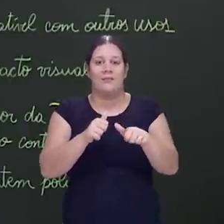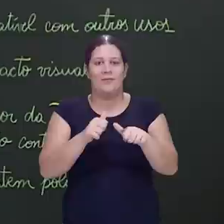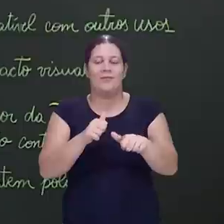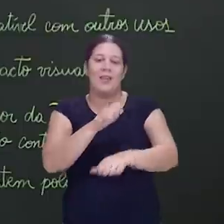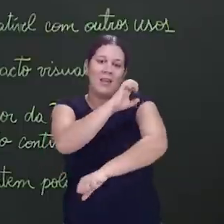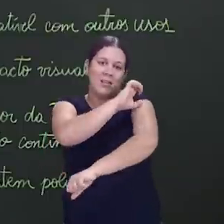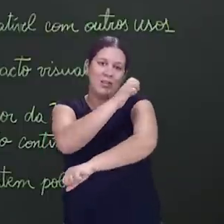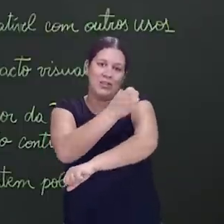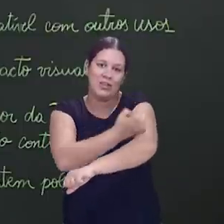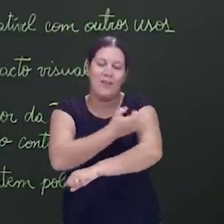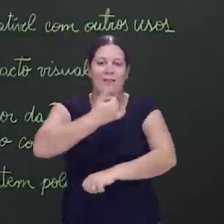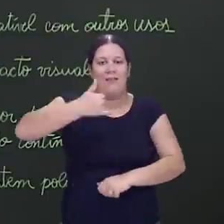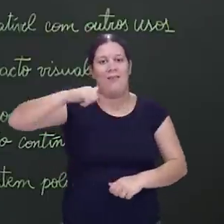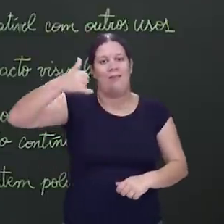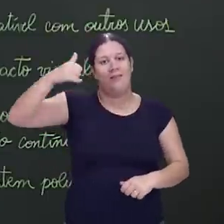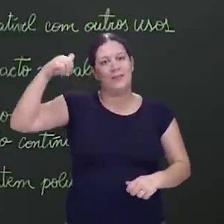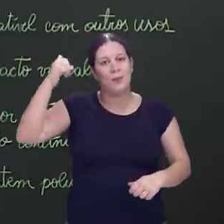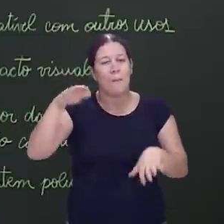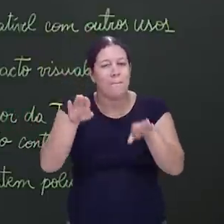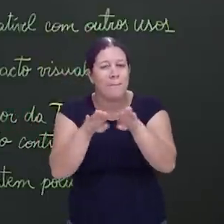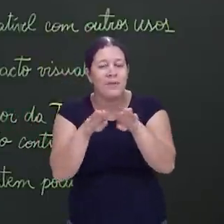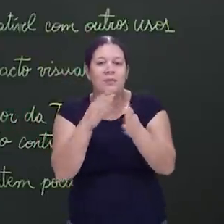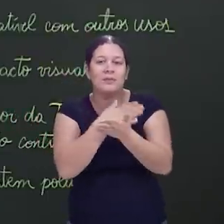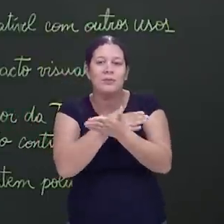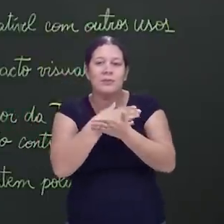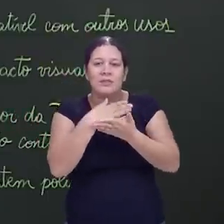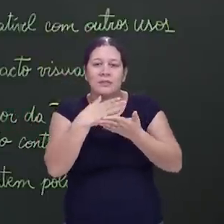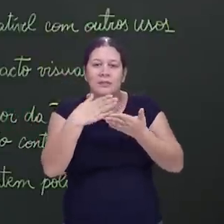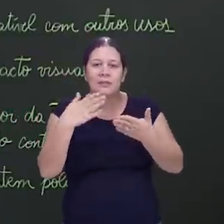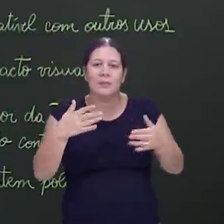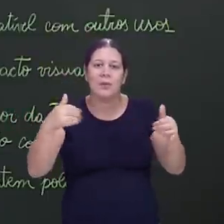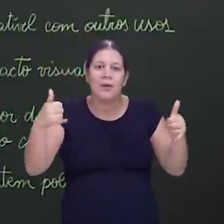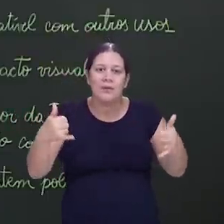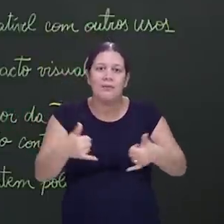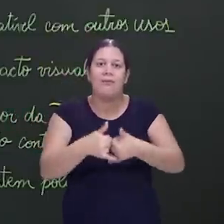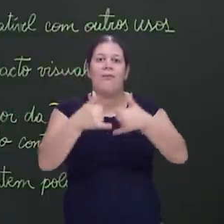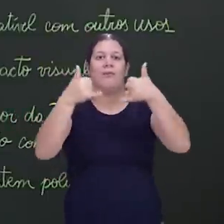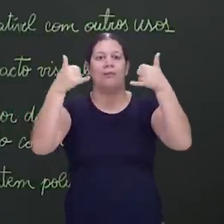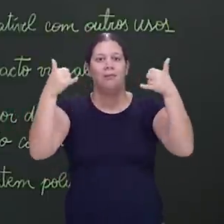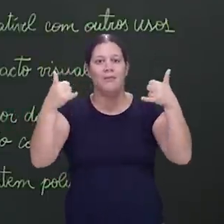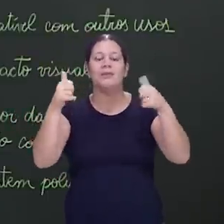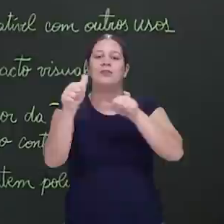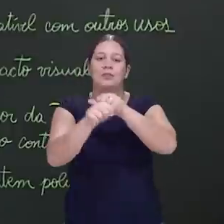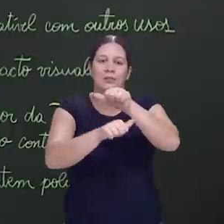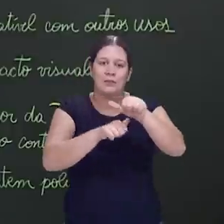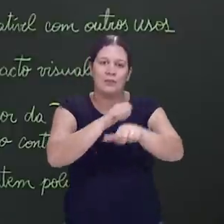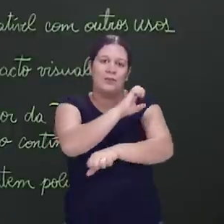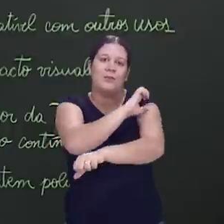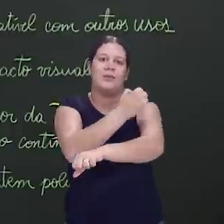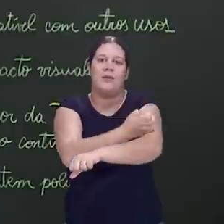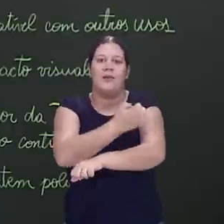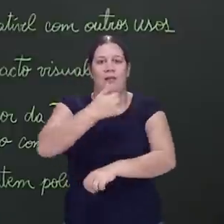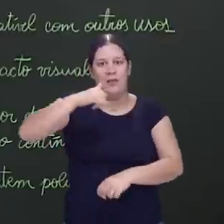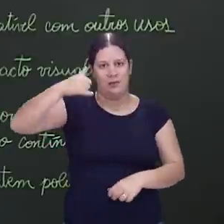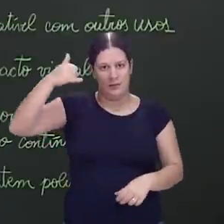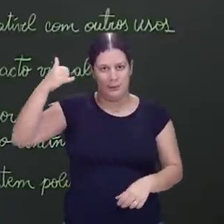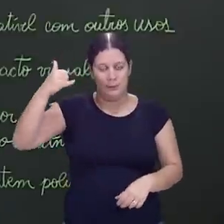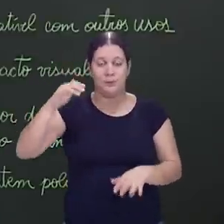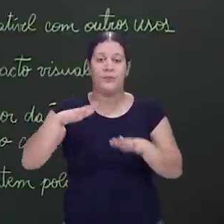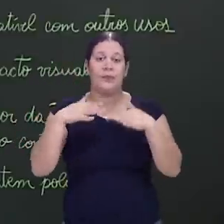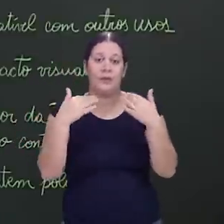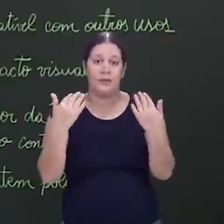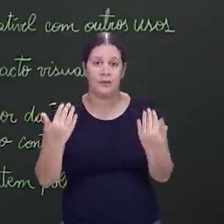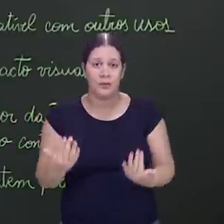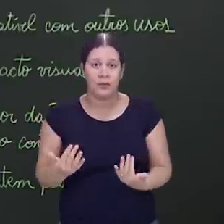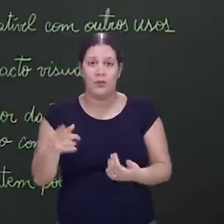energia elétrica. Aquele mesmo princípio do movimento de turbinas, cinético, se transformando em energia elétrica.